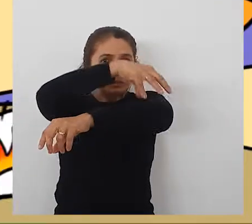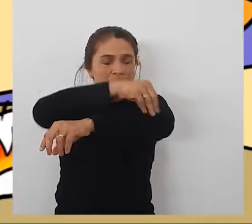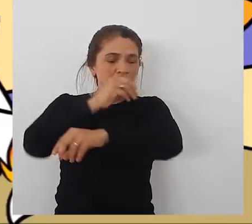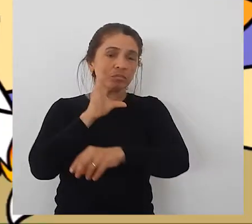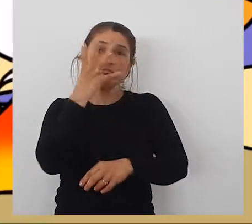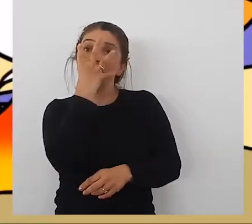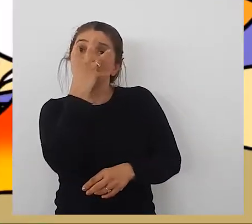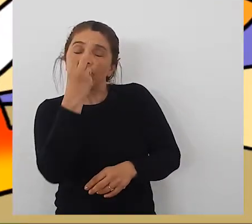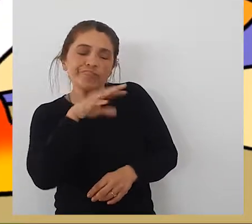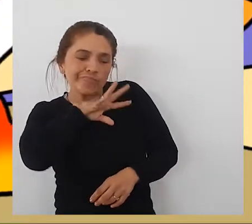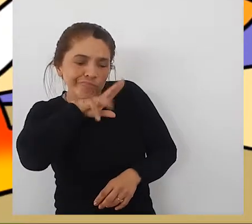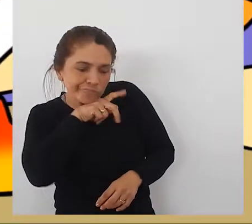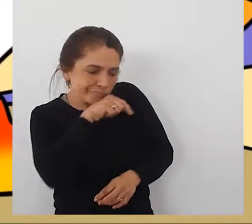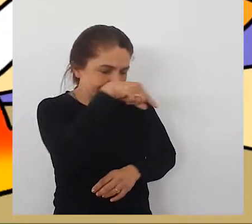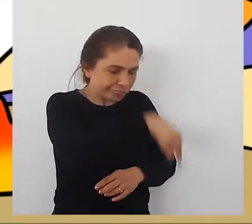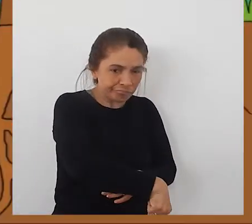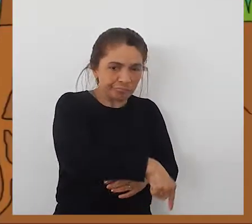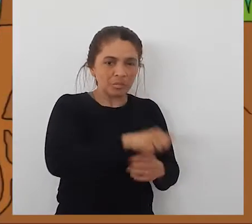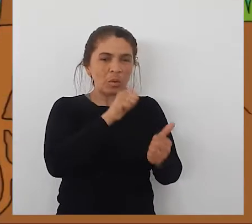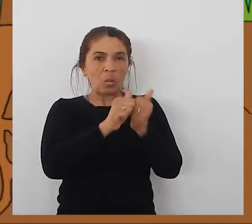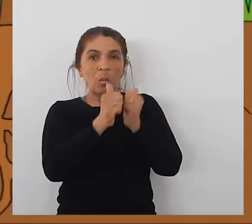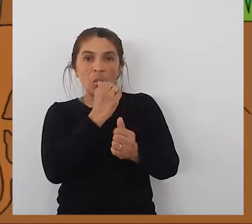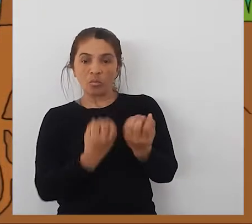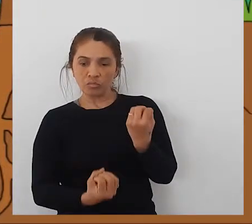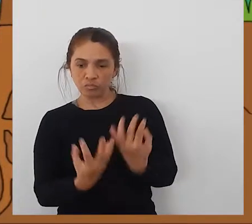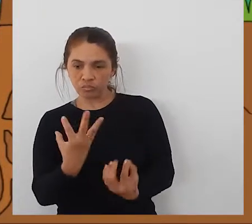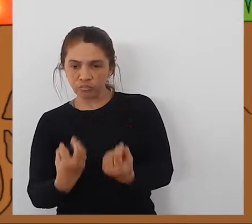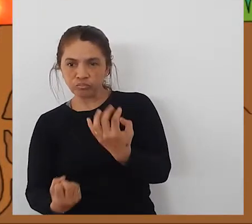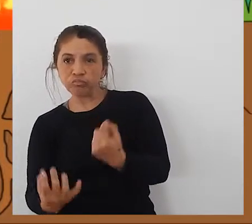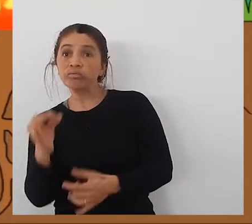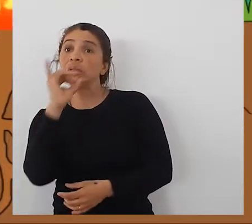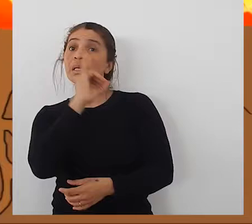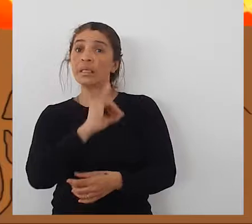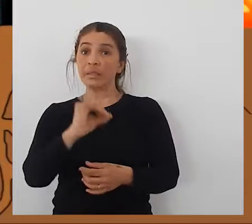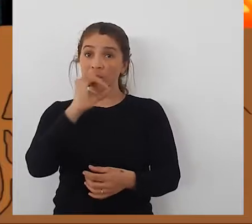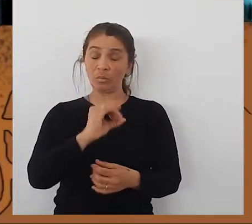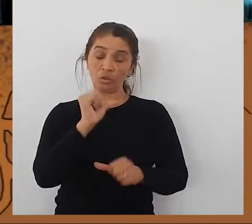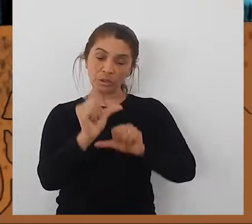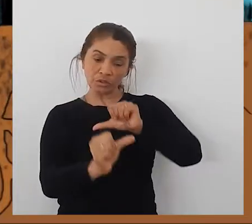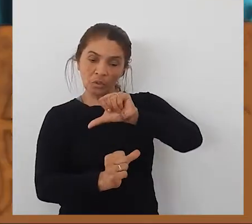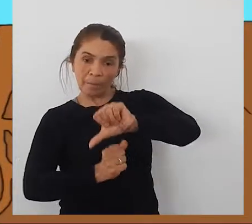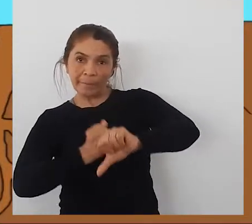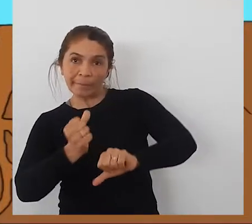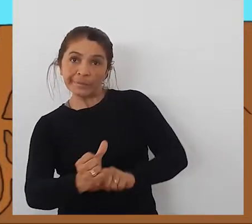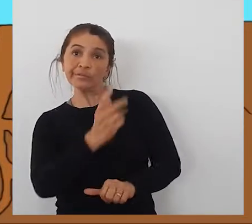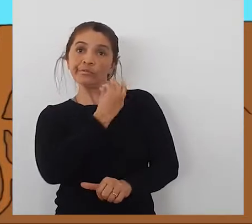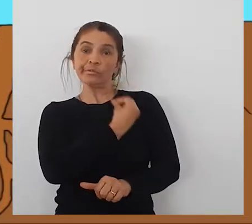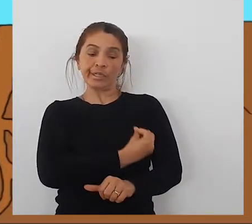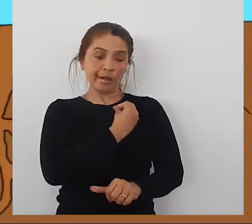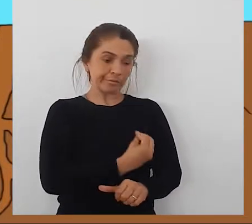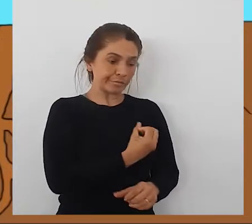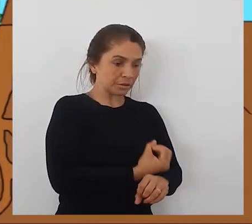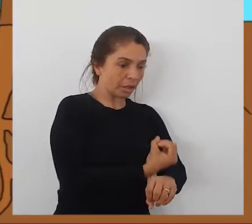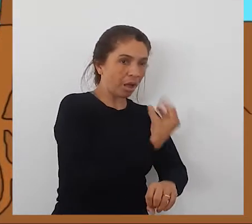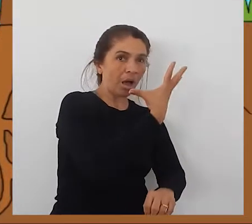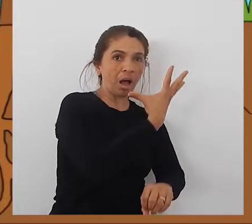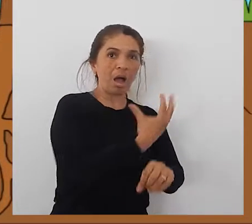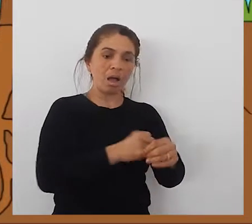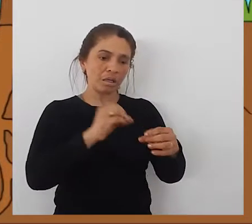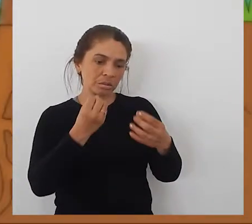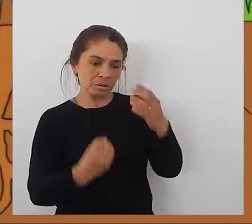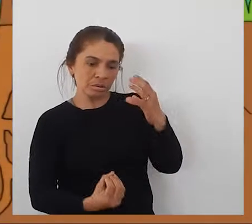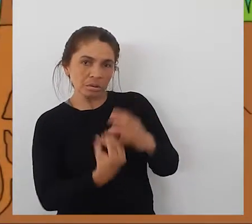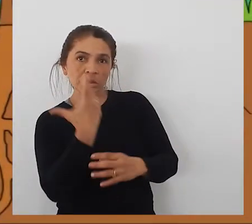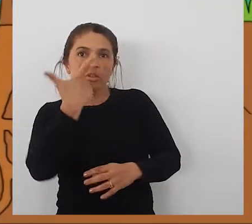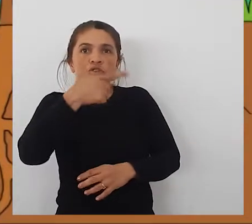animal no solo. E esse fogo é importante para o ciclo de vida das plantas de lá. Elas